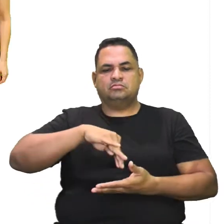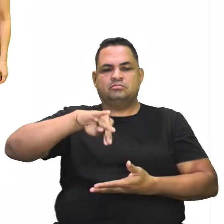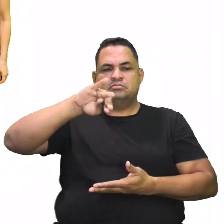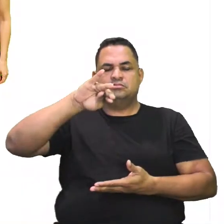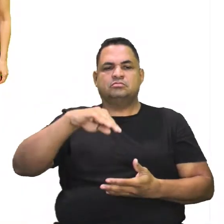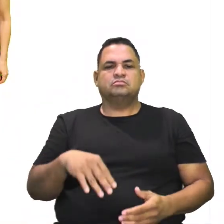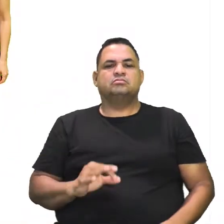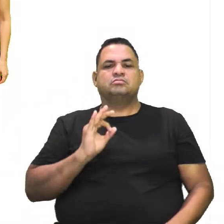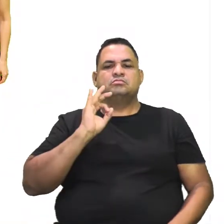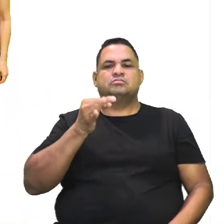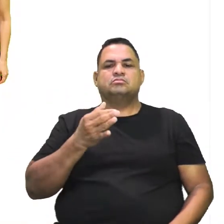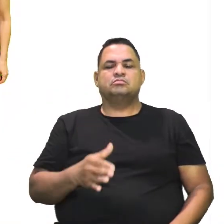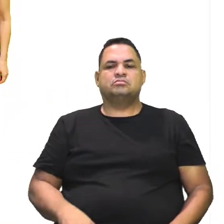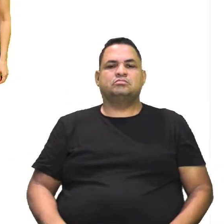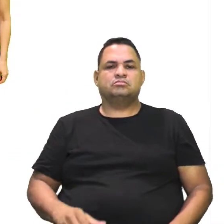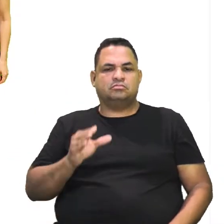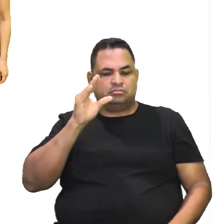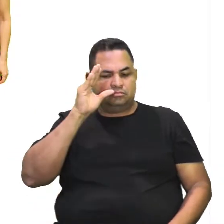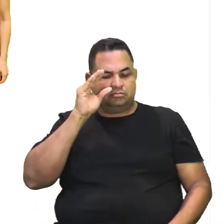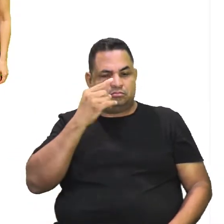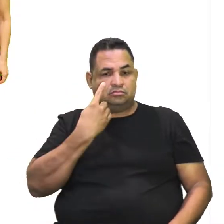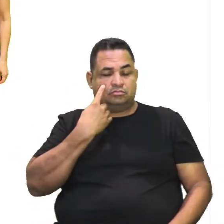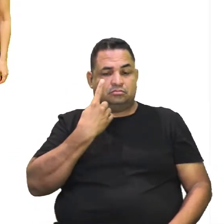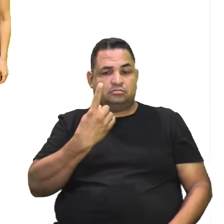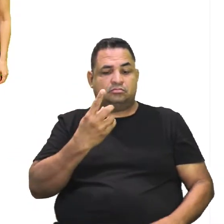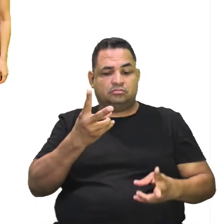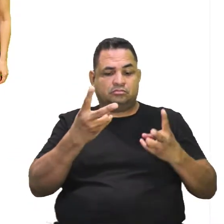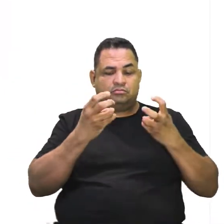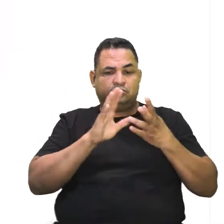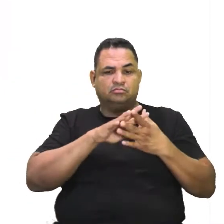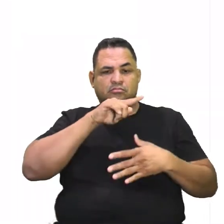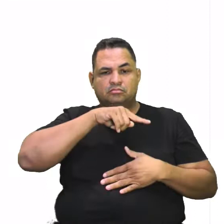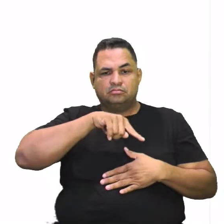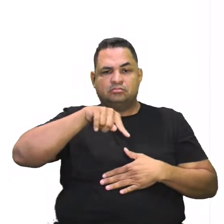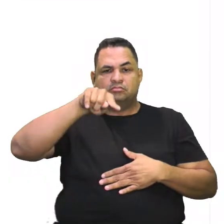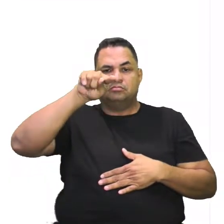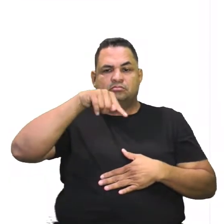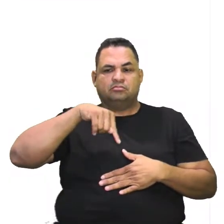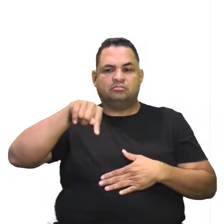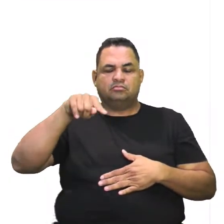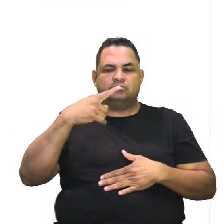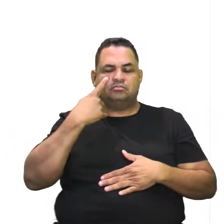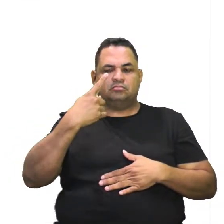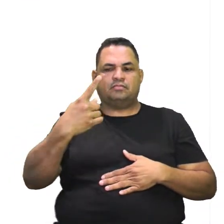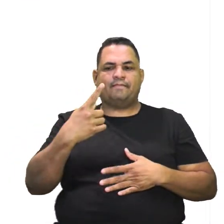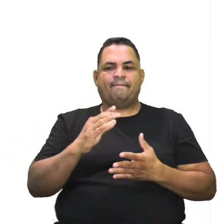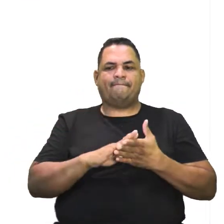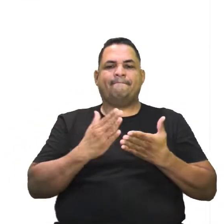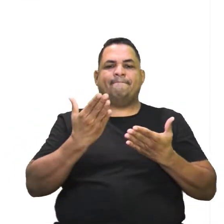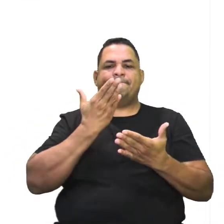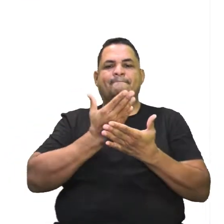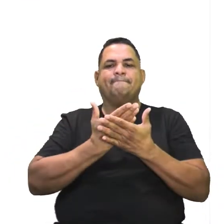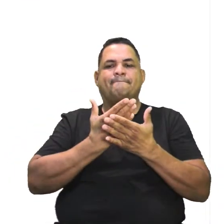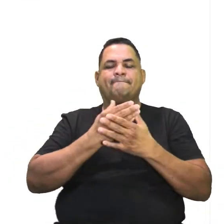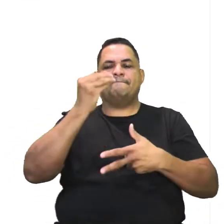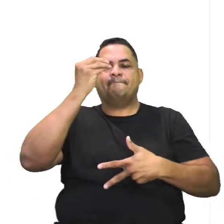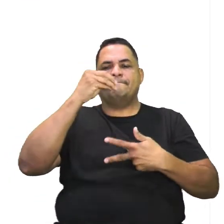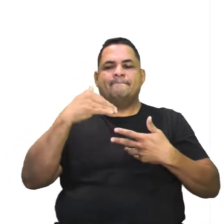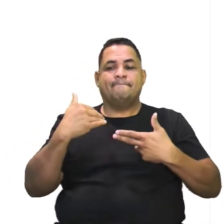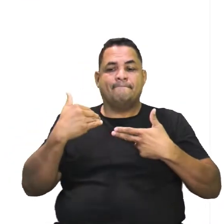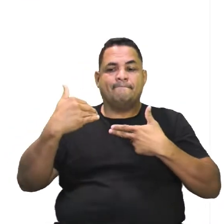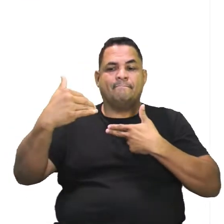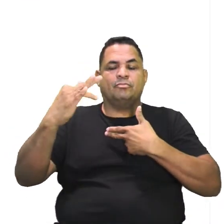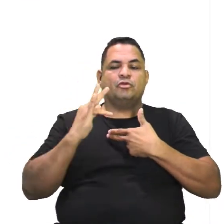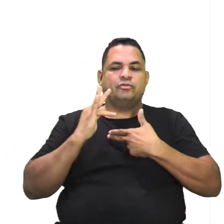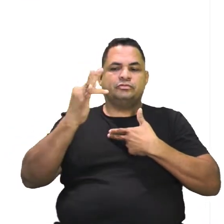mais acentuada, certo? É interessante perceber também no gráfico, e aí entra o detalhe, né, que numa aula do Enem mais para frente,